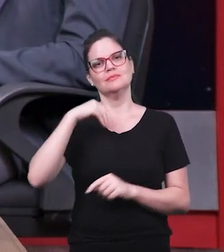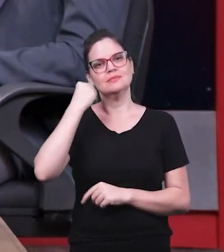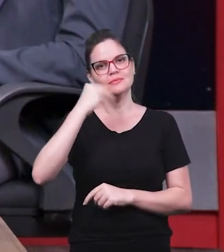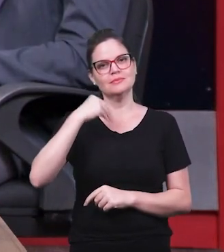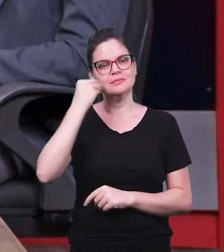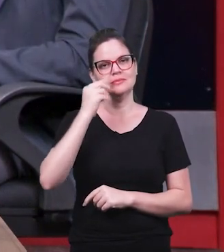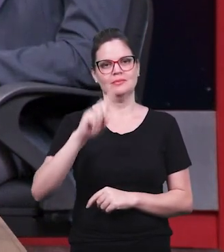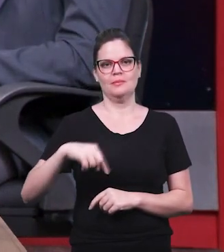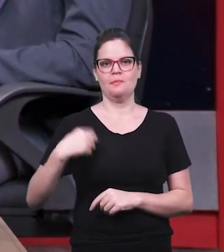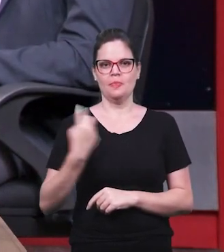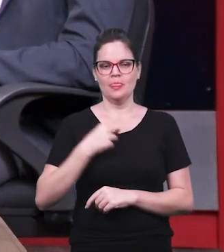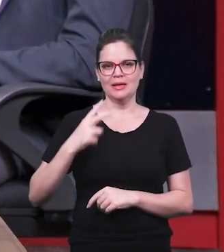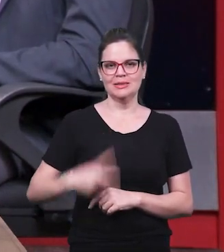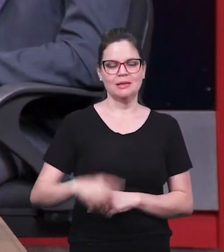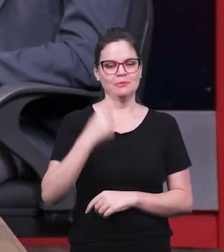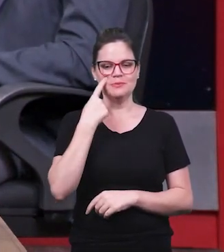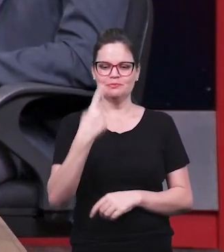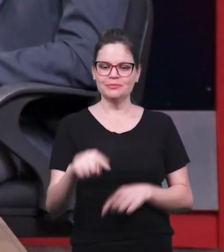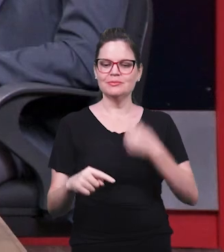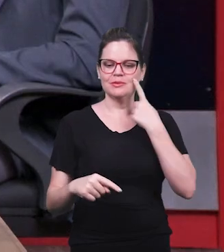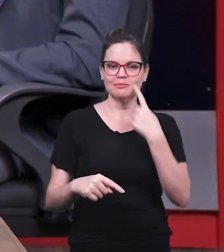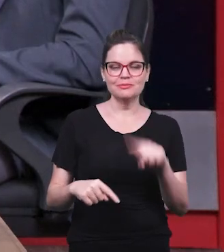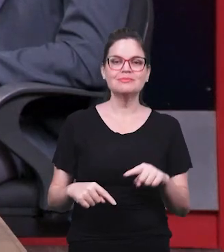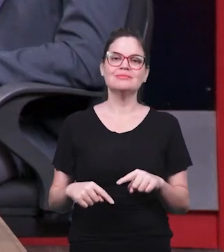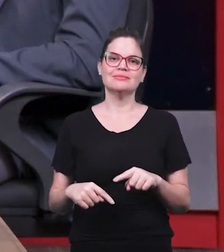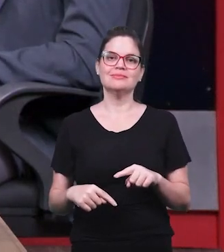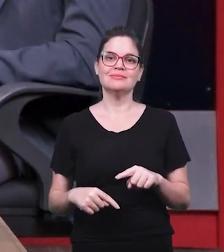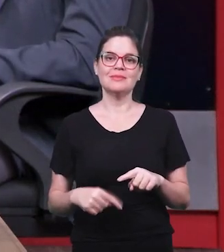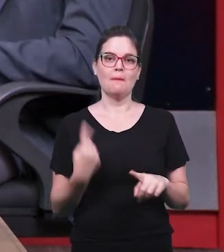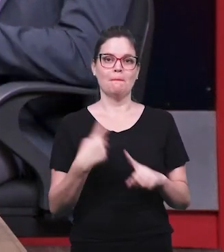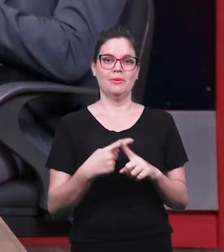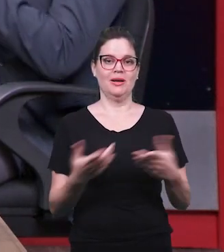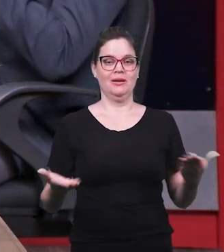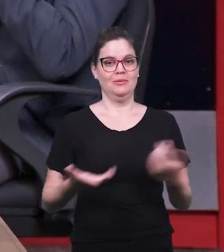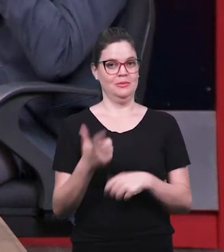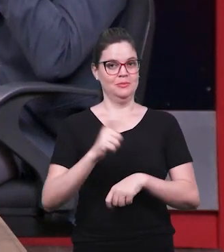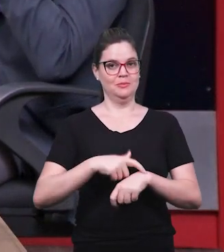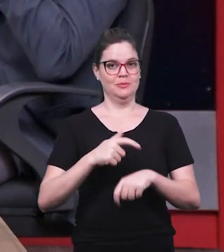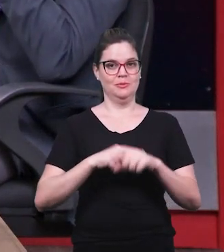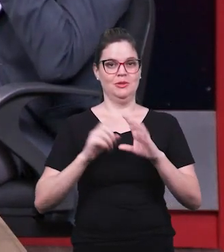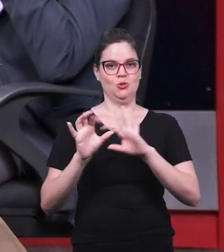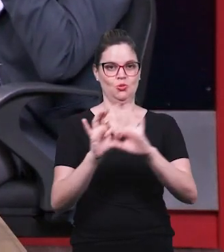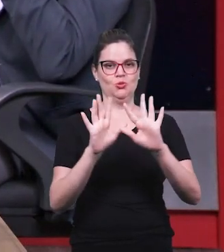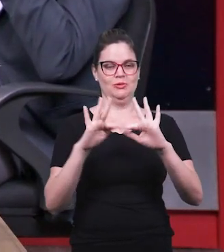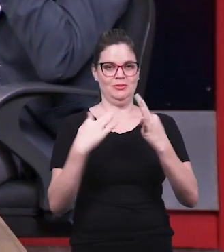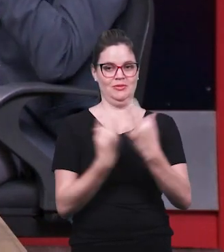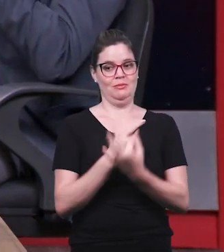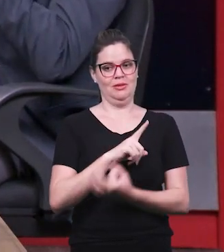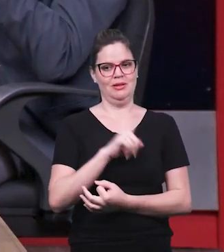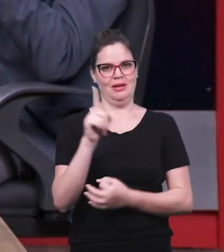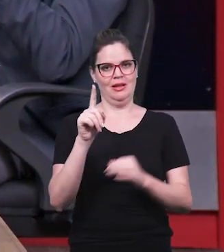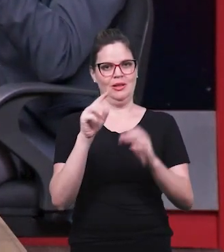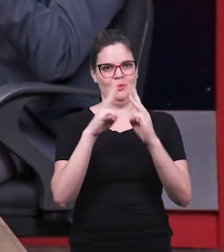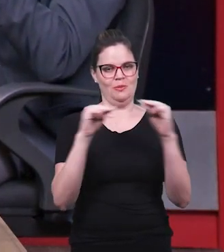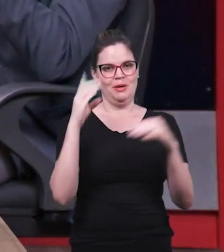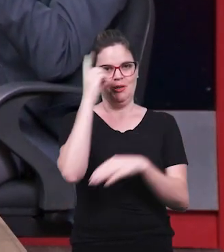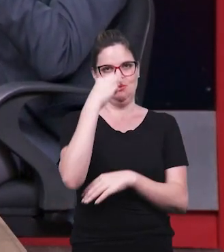gente presencia, porque nesse momento do seminário, né, Unidos em Família, você tem a